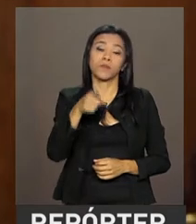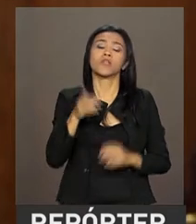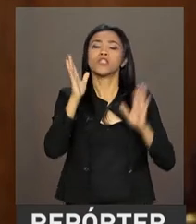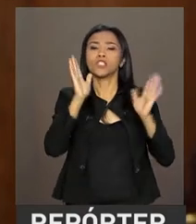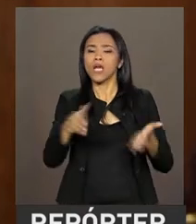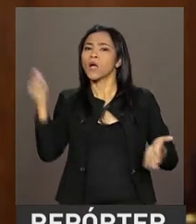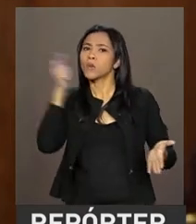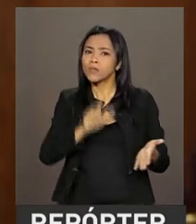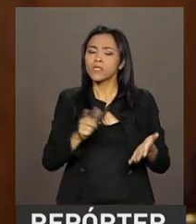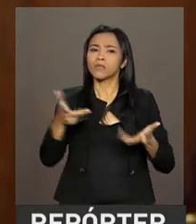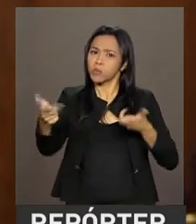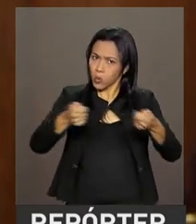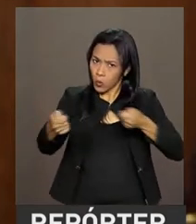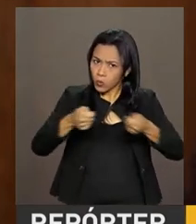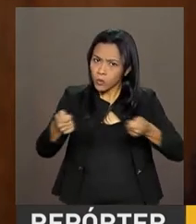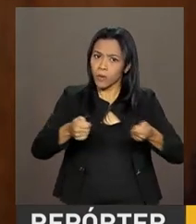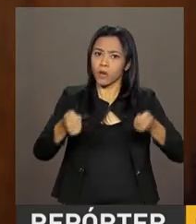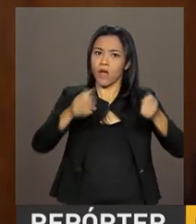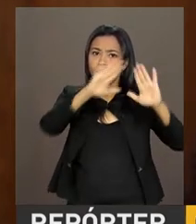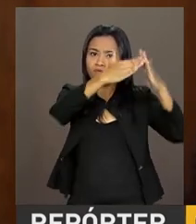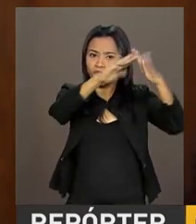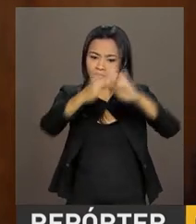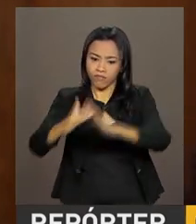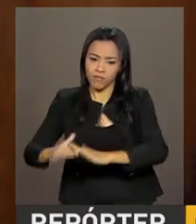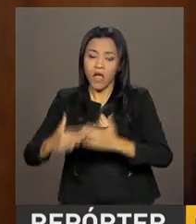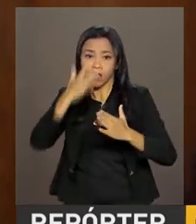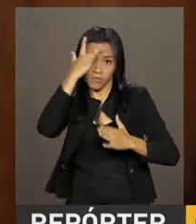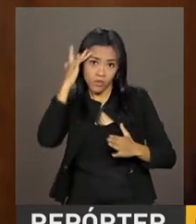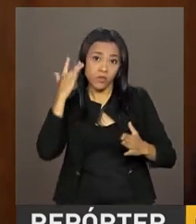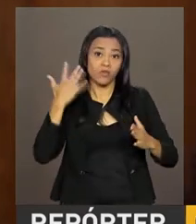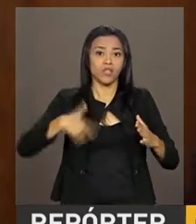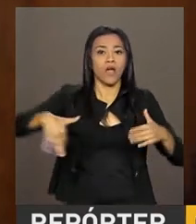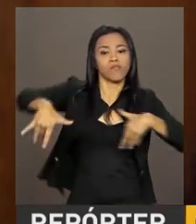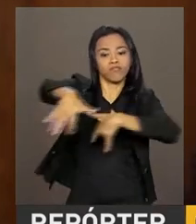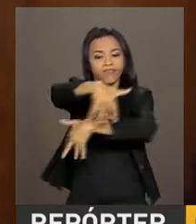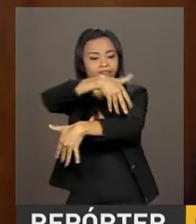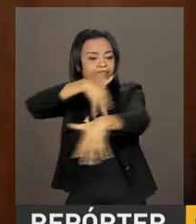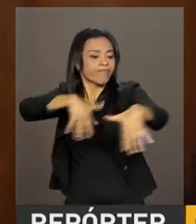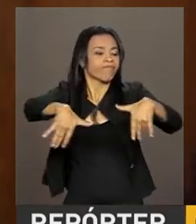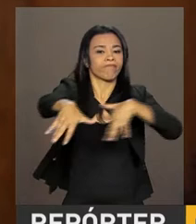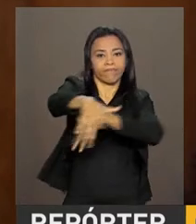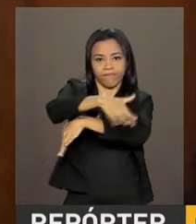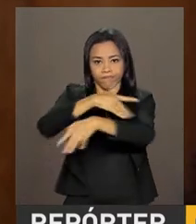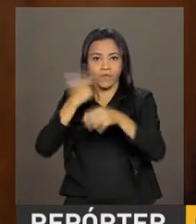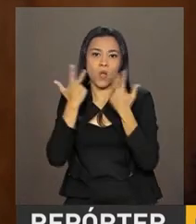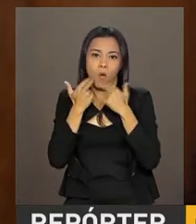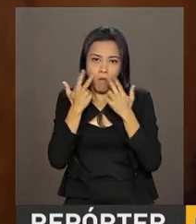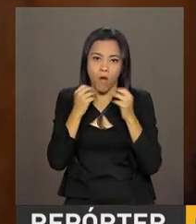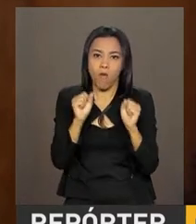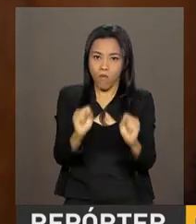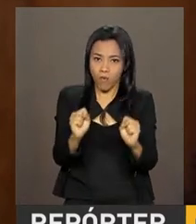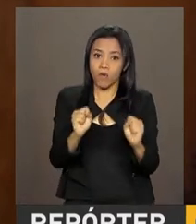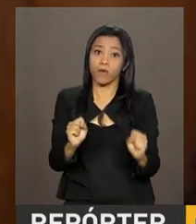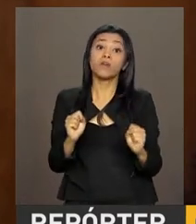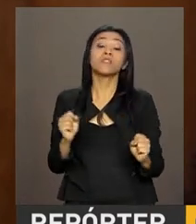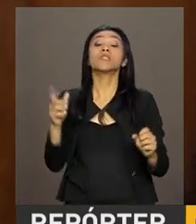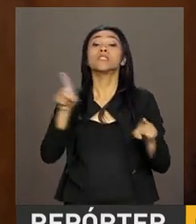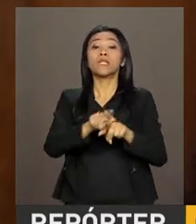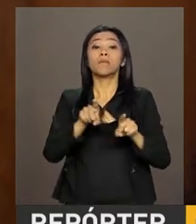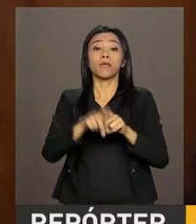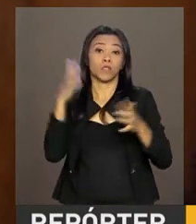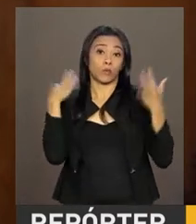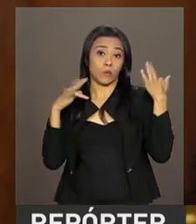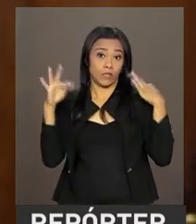a situação daquela região as pessoas poderão circular normalmente não é já os turistas até